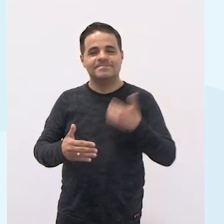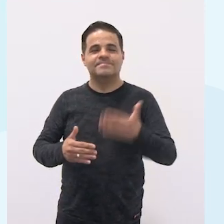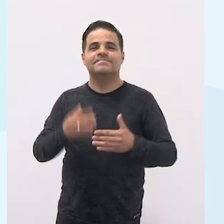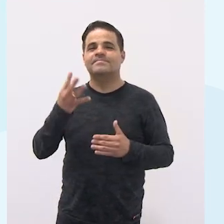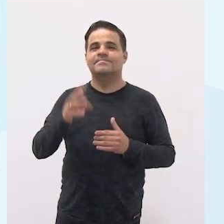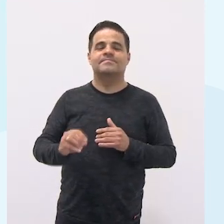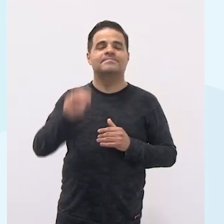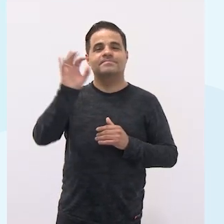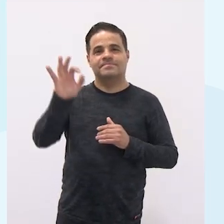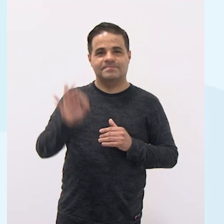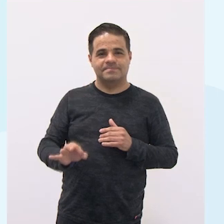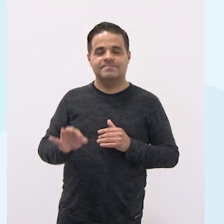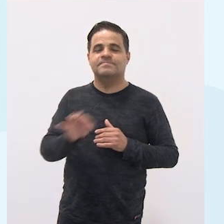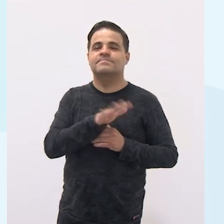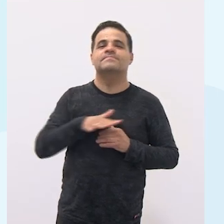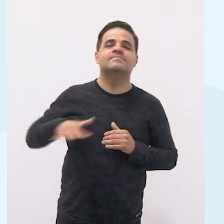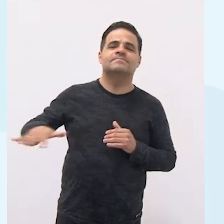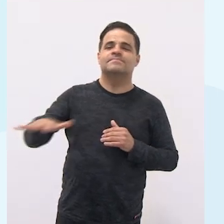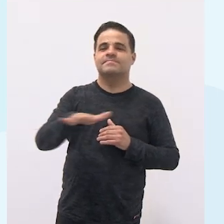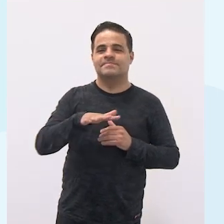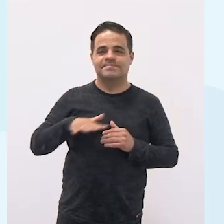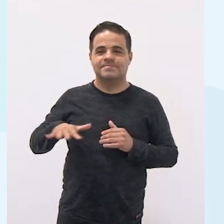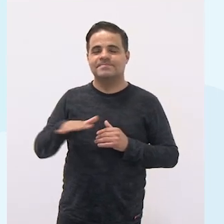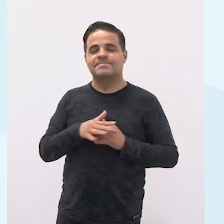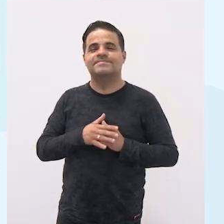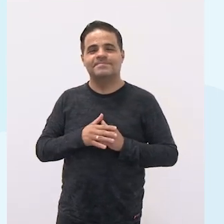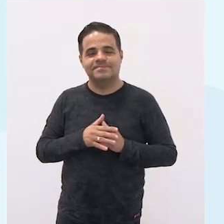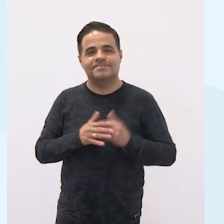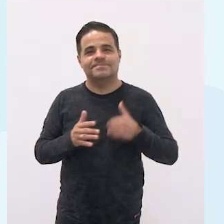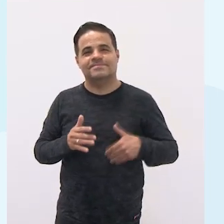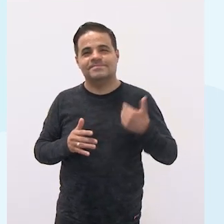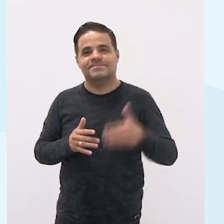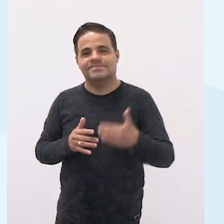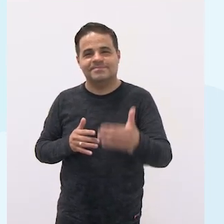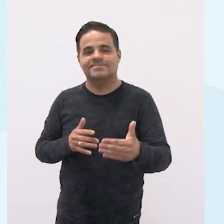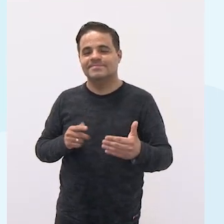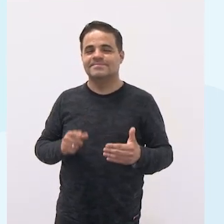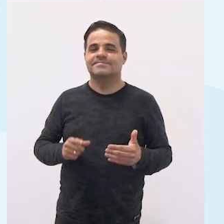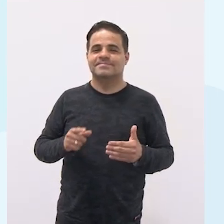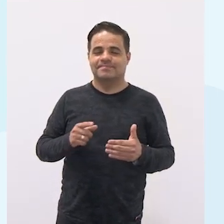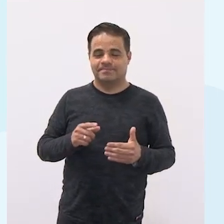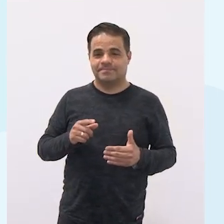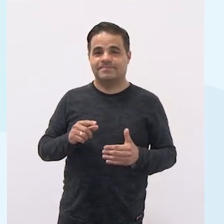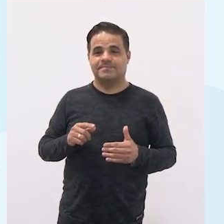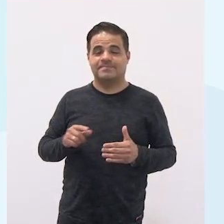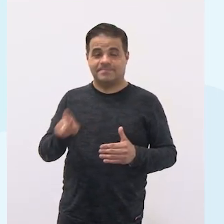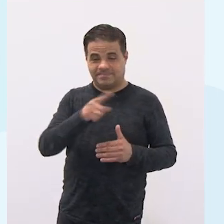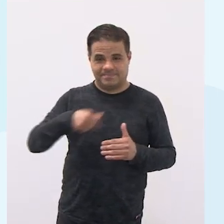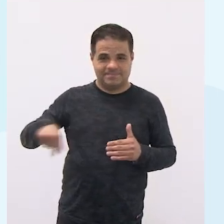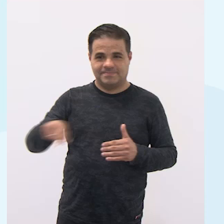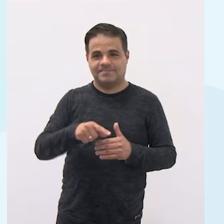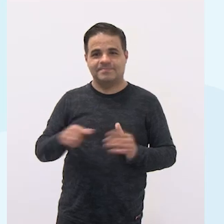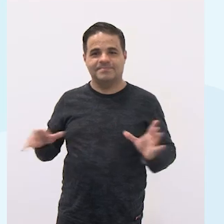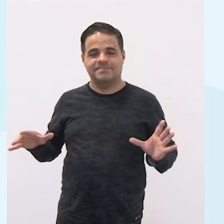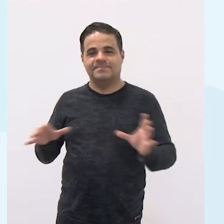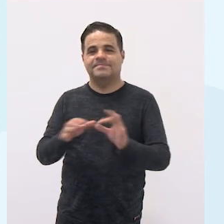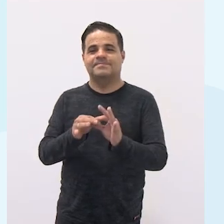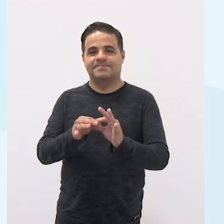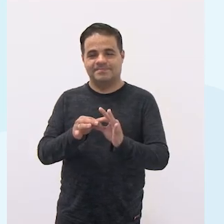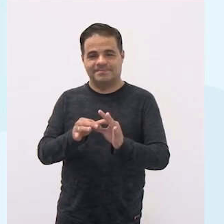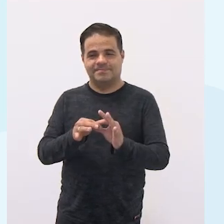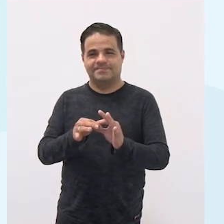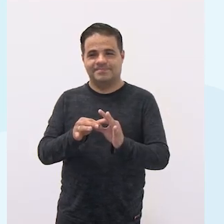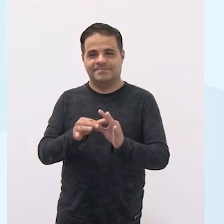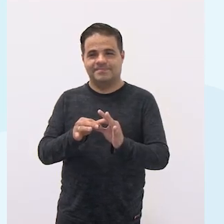40% nunca realizaram o exame ginecológico. Então, quer dizer, apesar delas estarem ligadas a um